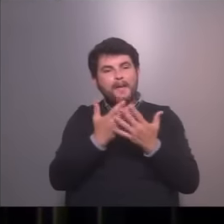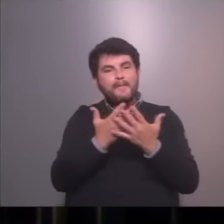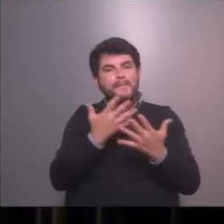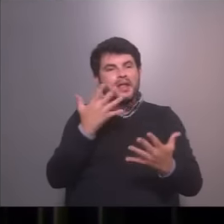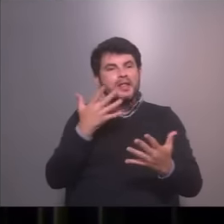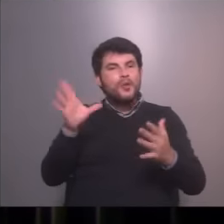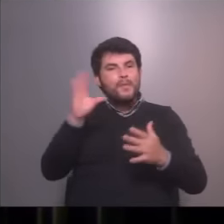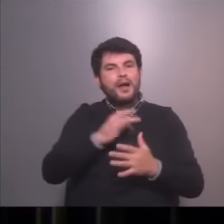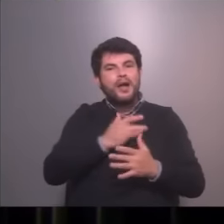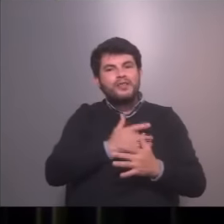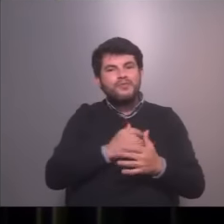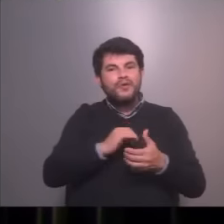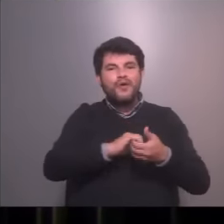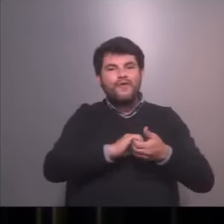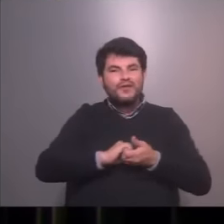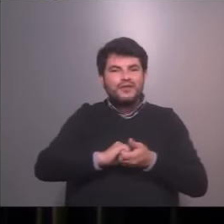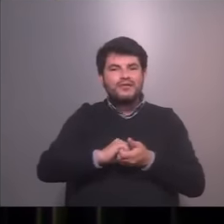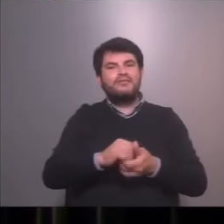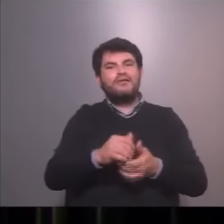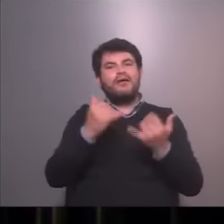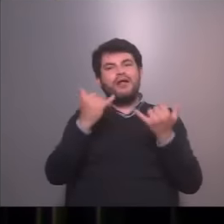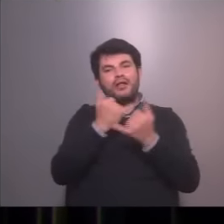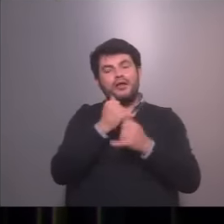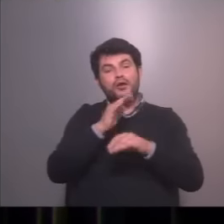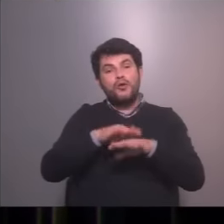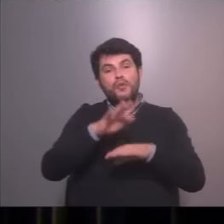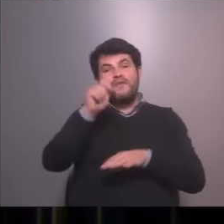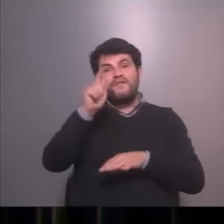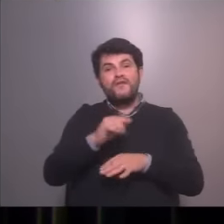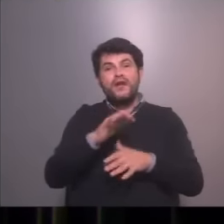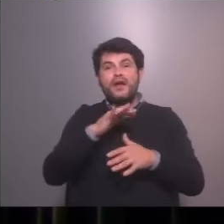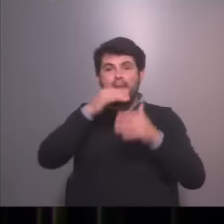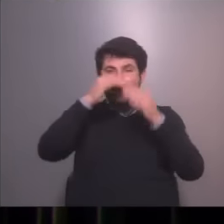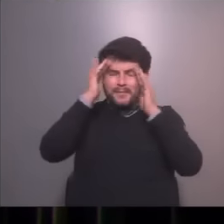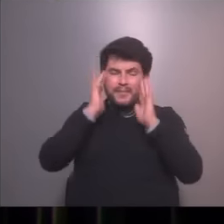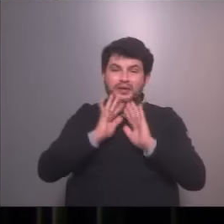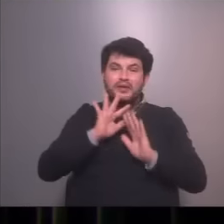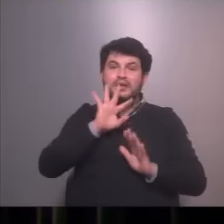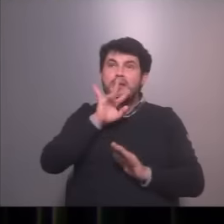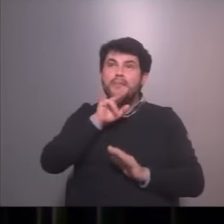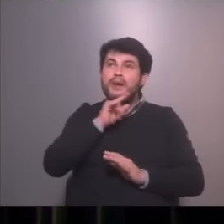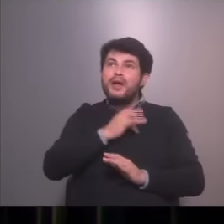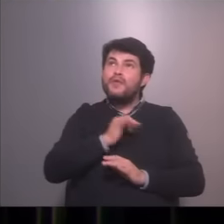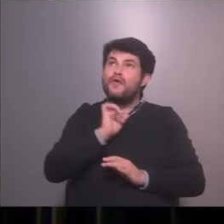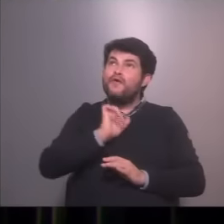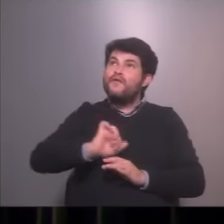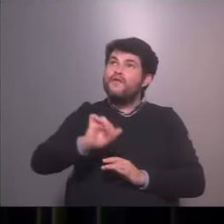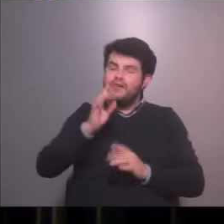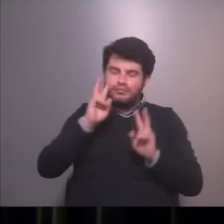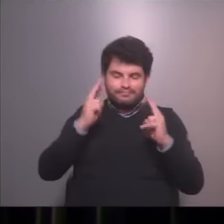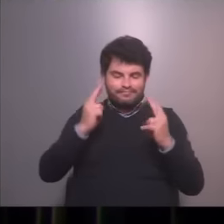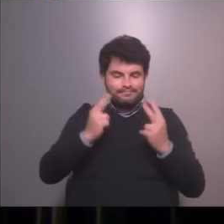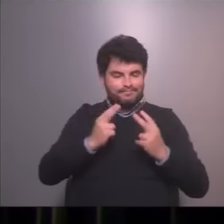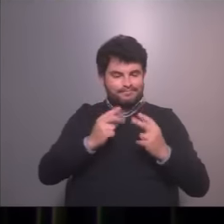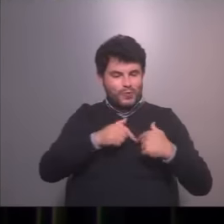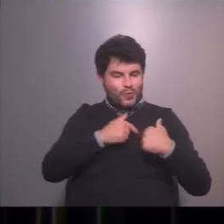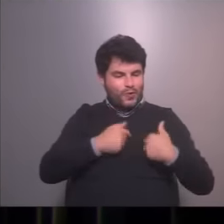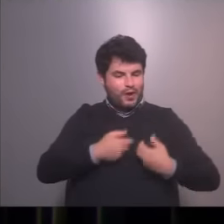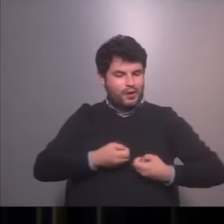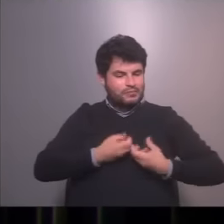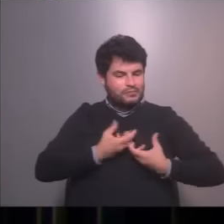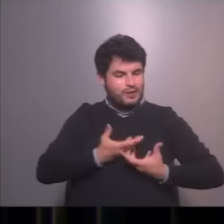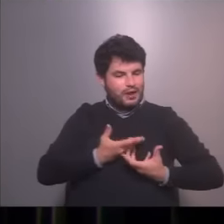humanidade. Pedimos a graça de sair daqui com mais brilho, com mais amor, fraternidade e alegria, porque a